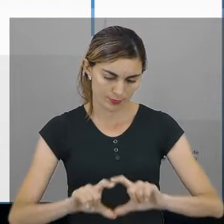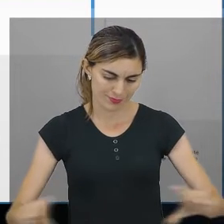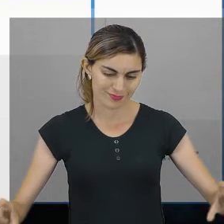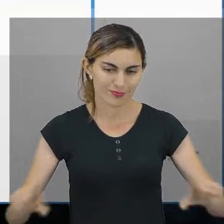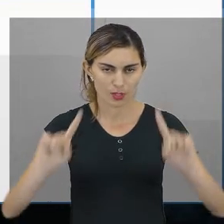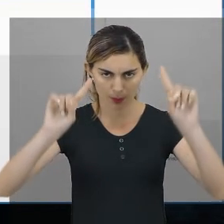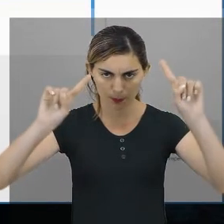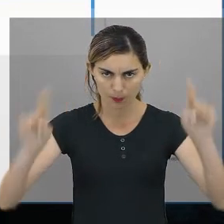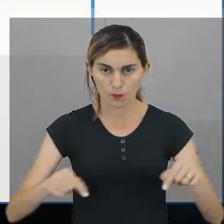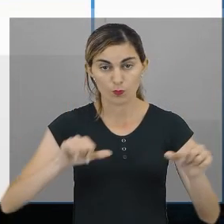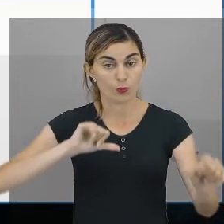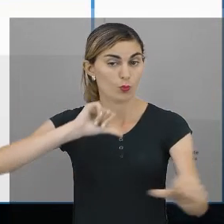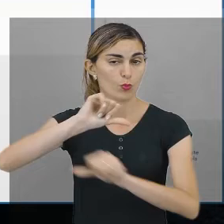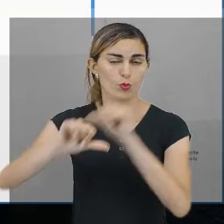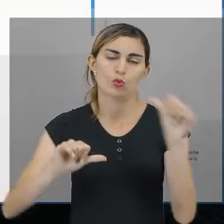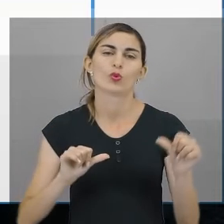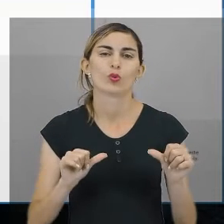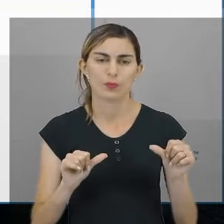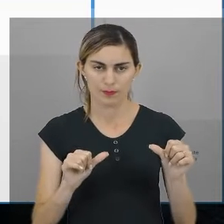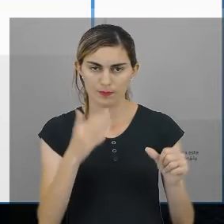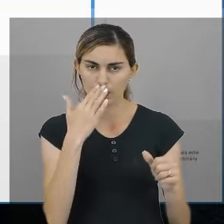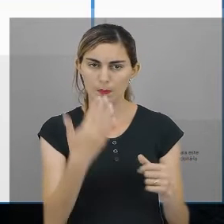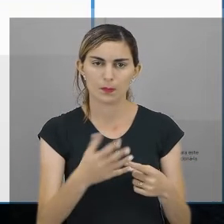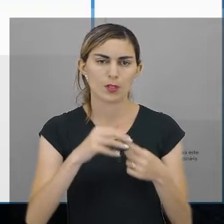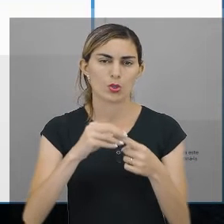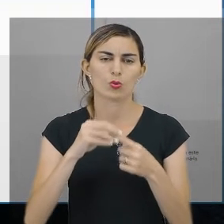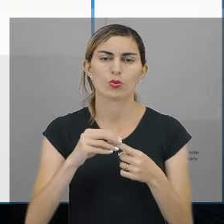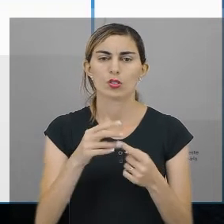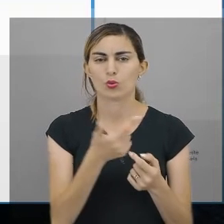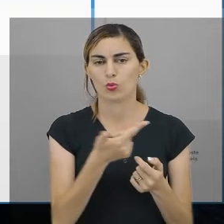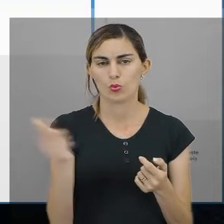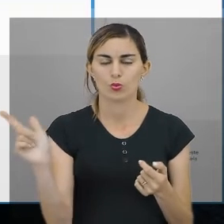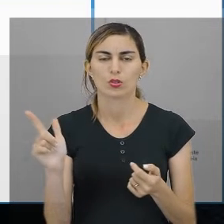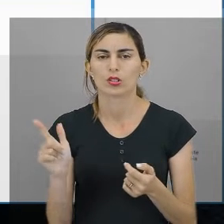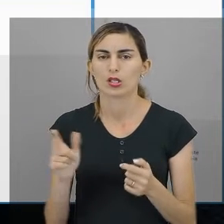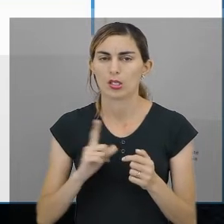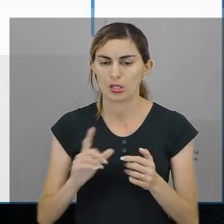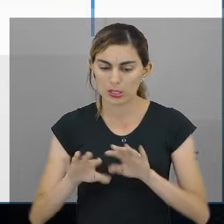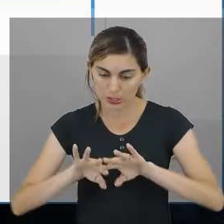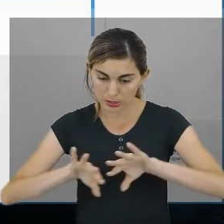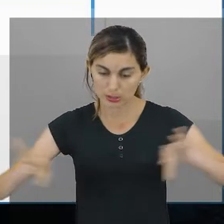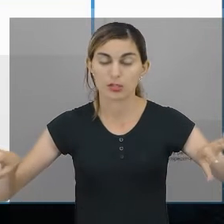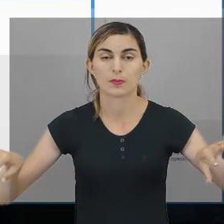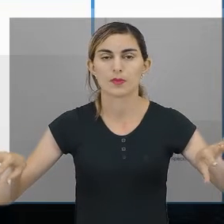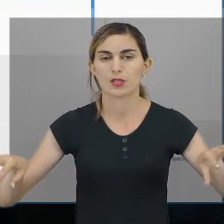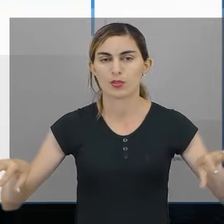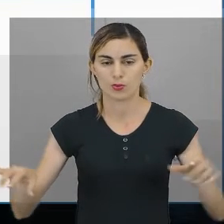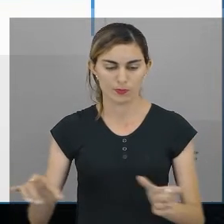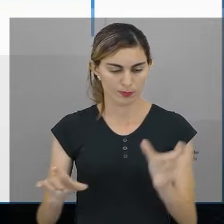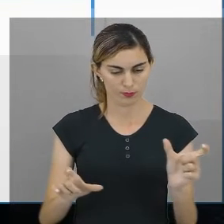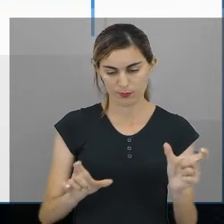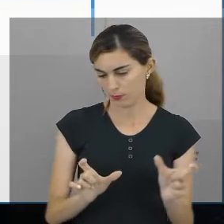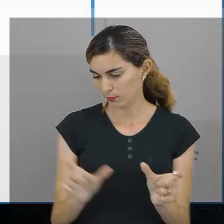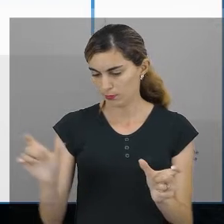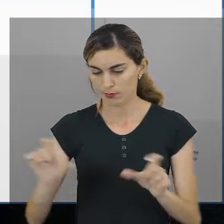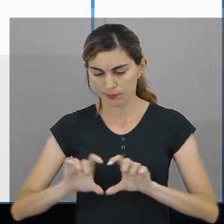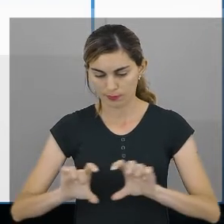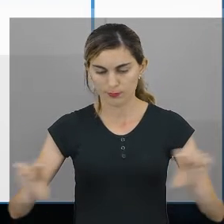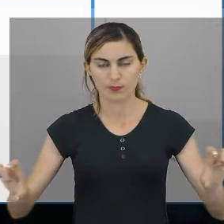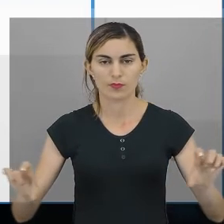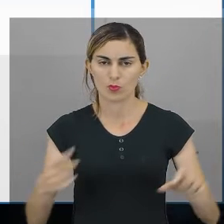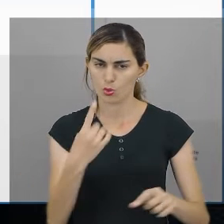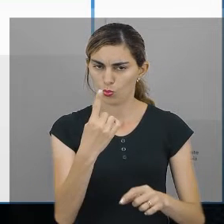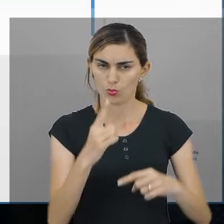novamente mudou a prioridade. Ele isolou esses dois termos. Portanto, 1 mais